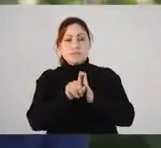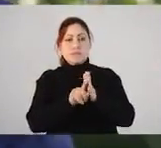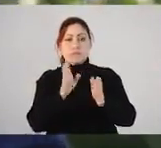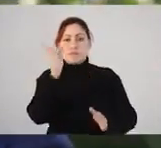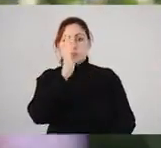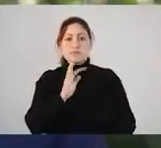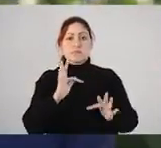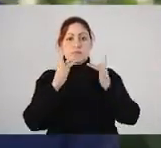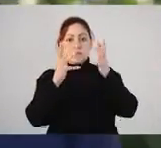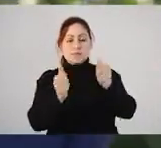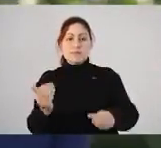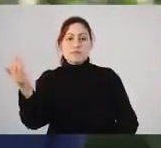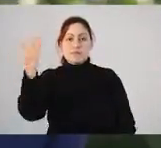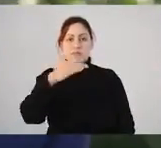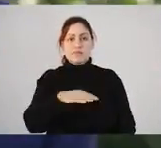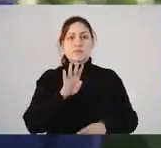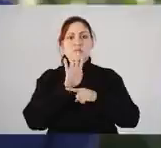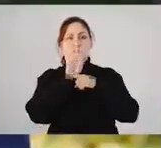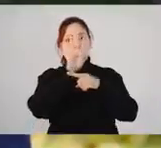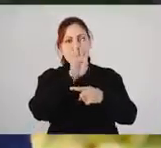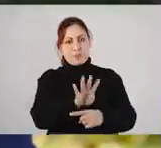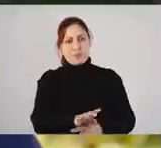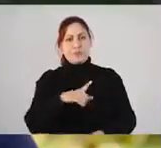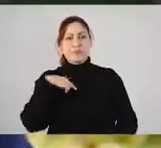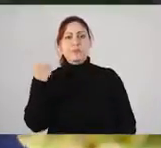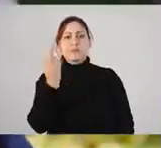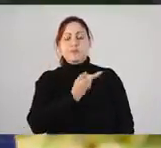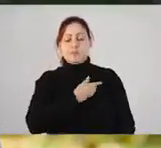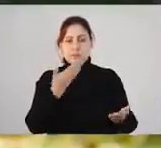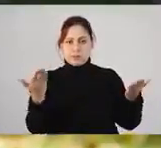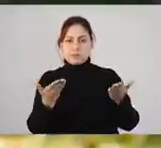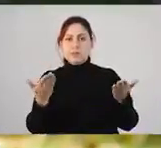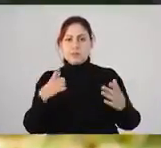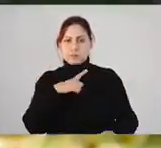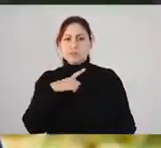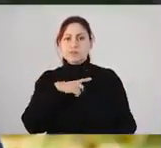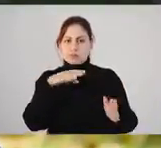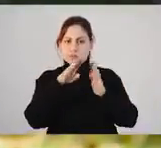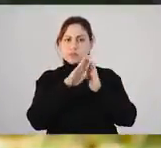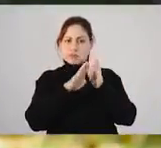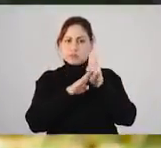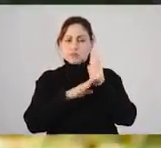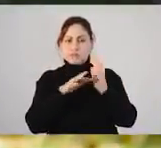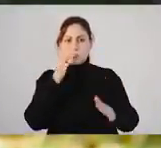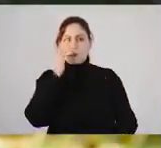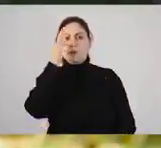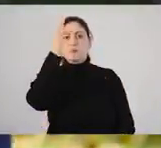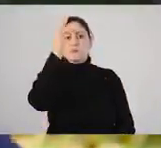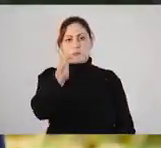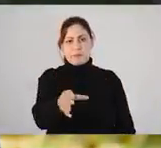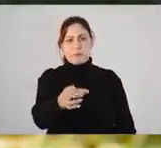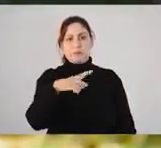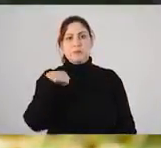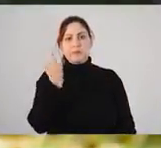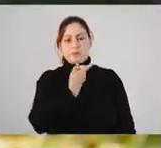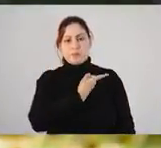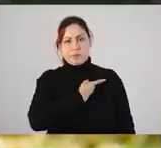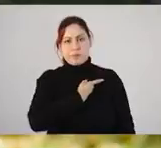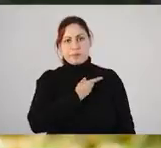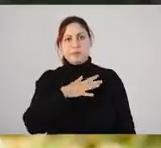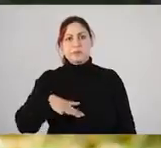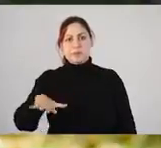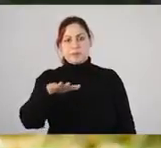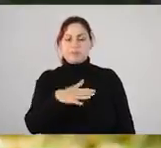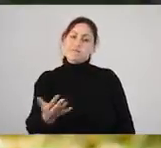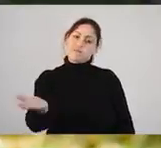inteiro vieram a Sorocaba colaborar conosco. Hoje eu tenho um programa de governo para o futuro da nossa cidade. Conheça as nossas